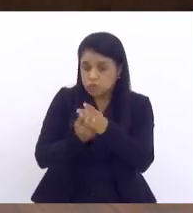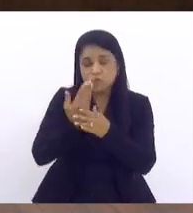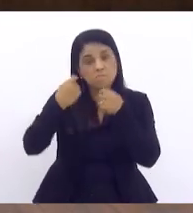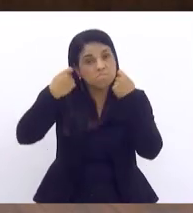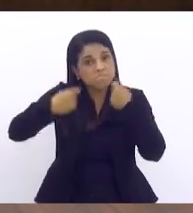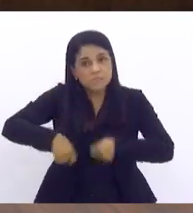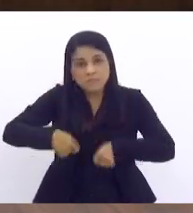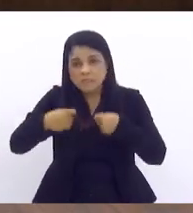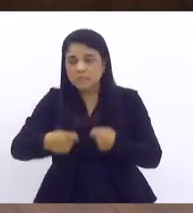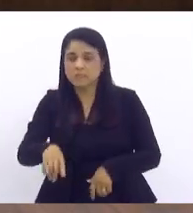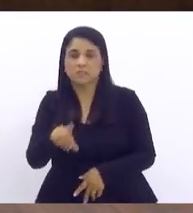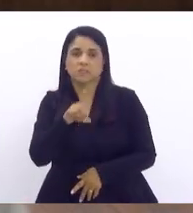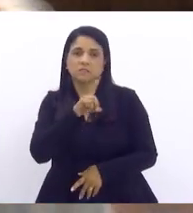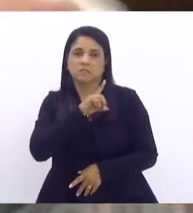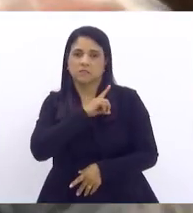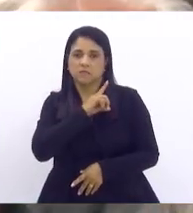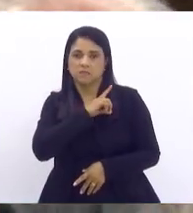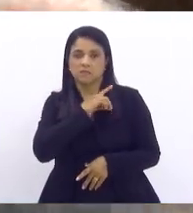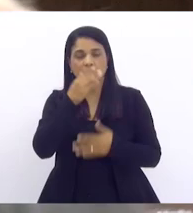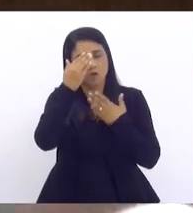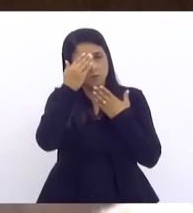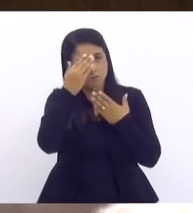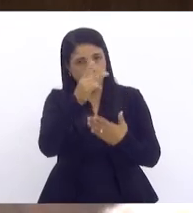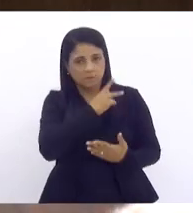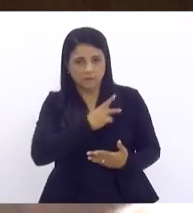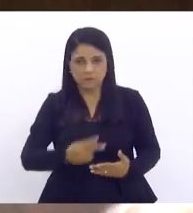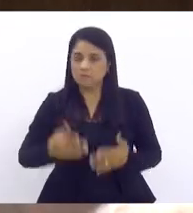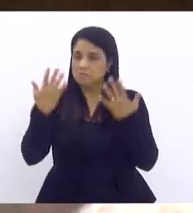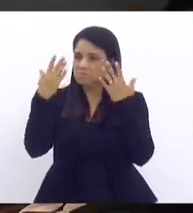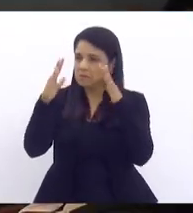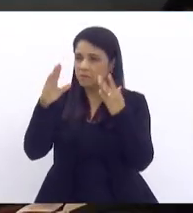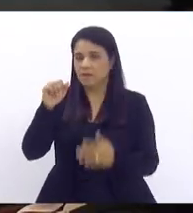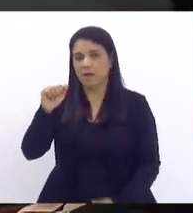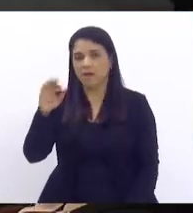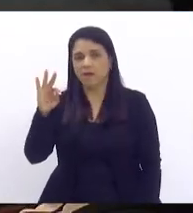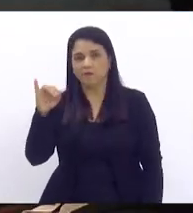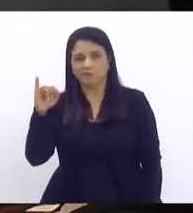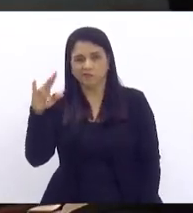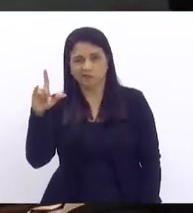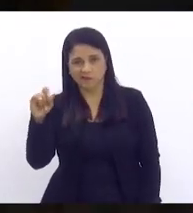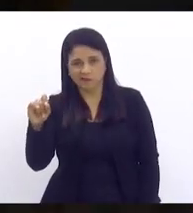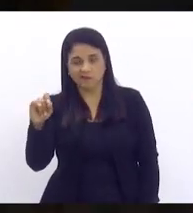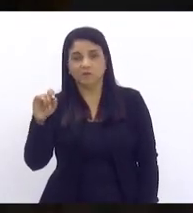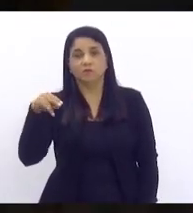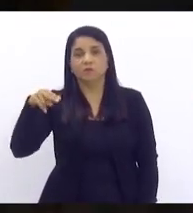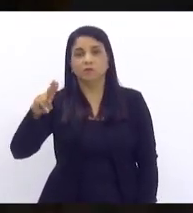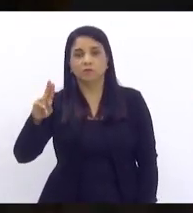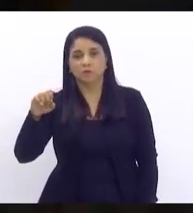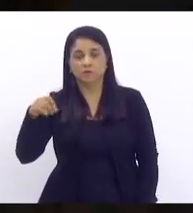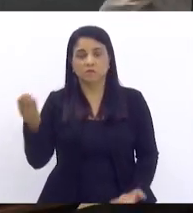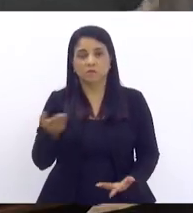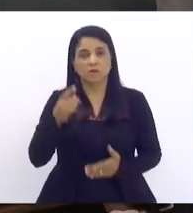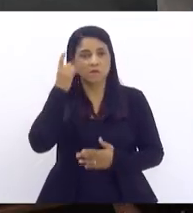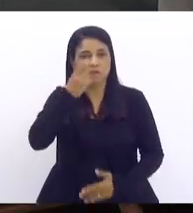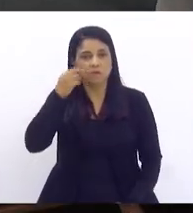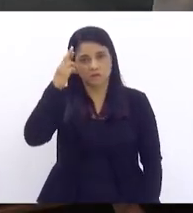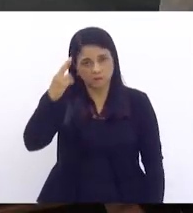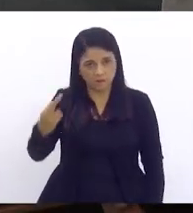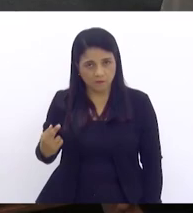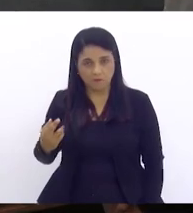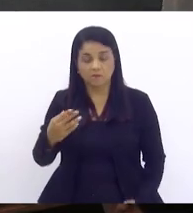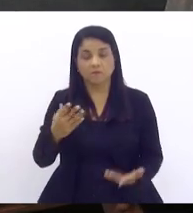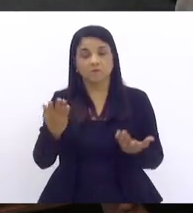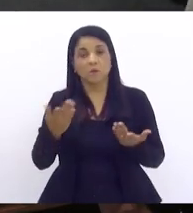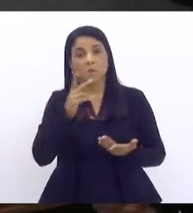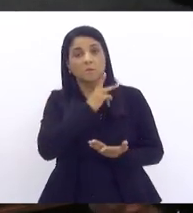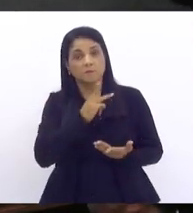município. Obrigada, presidente, e parabéns, deputado Átila Nunes. Obrigado, deputada Marina. Deputada Renata Souza. Senhor presidente, para